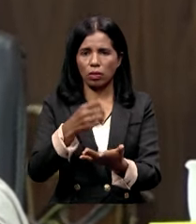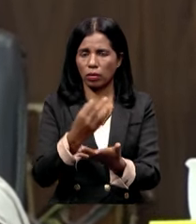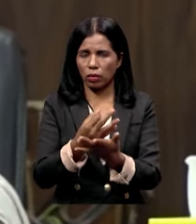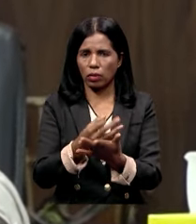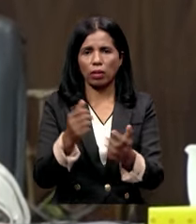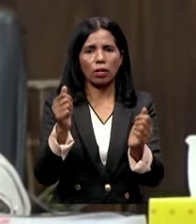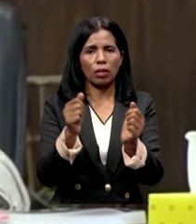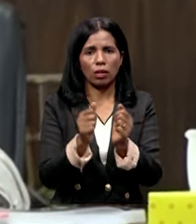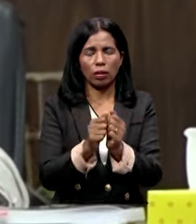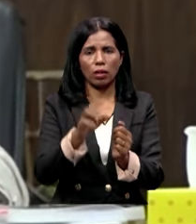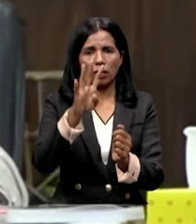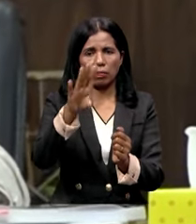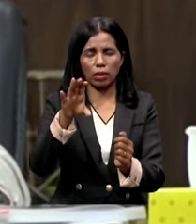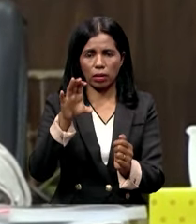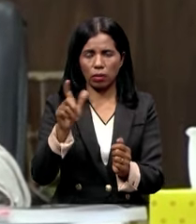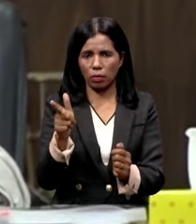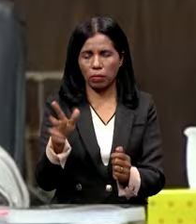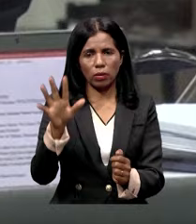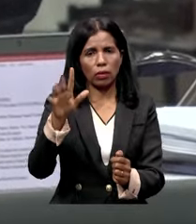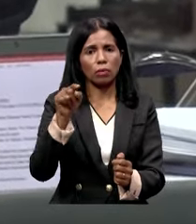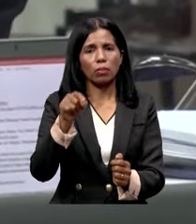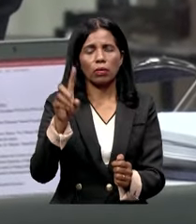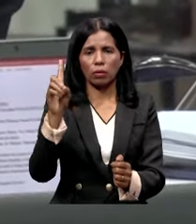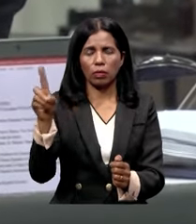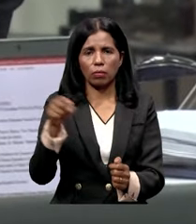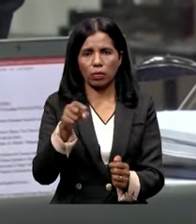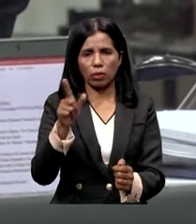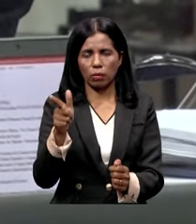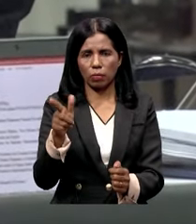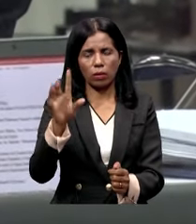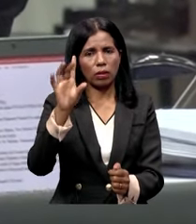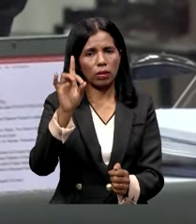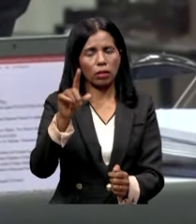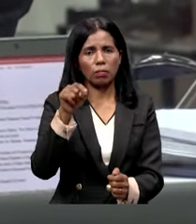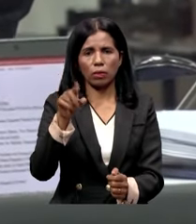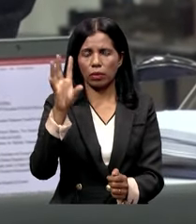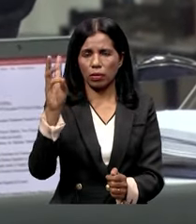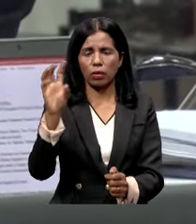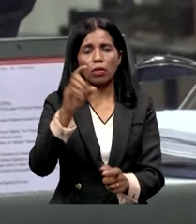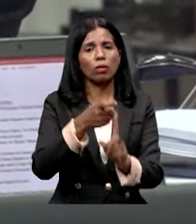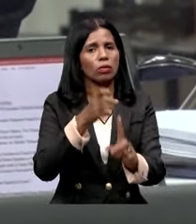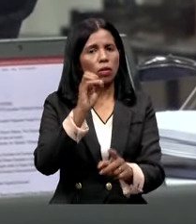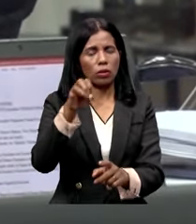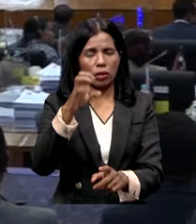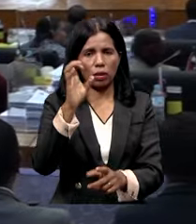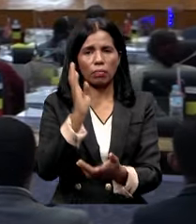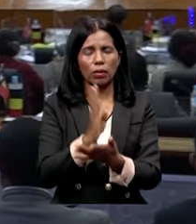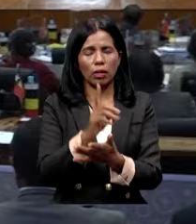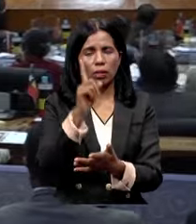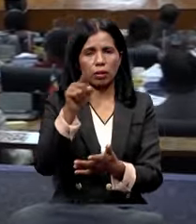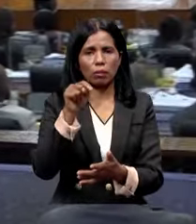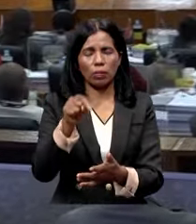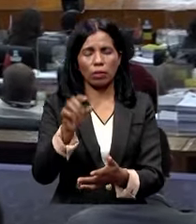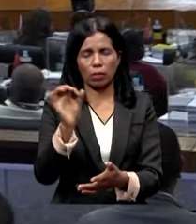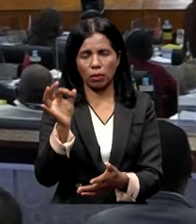hamutuk tokon atusat ron resin tolu ponto tolu, o porcento ron resin ida ponto hitu, ursi orçamento geral estado bilhão ida ponto sian resin